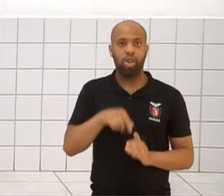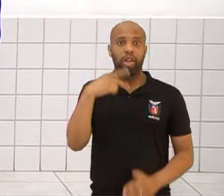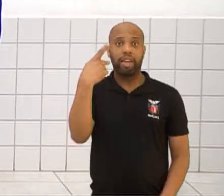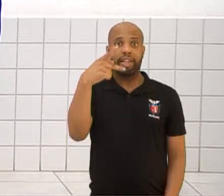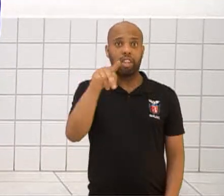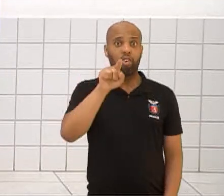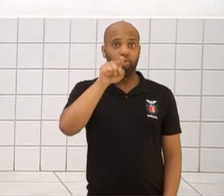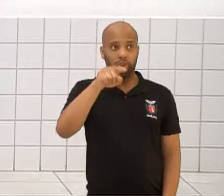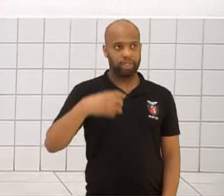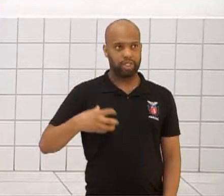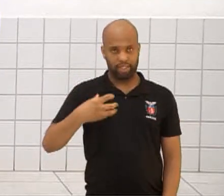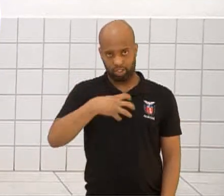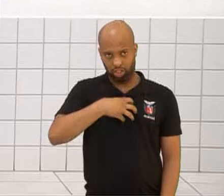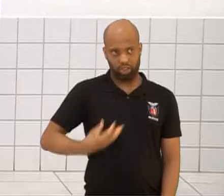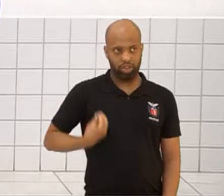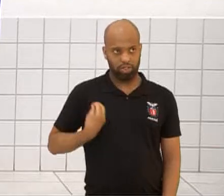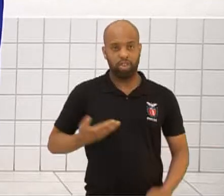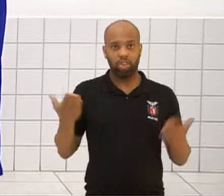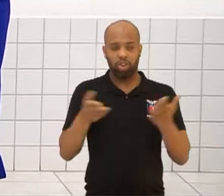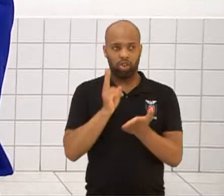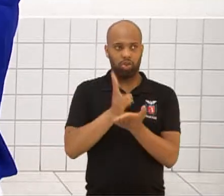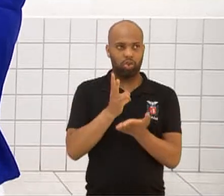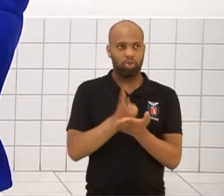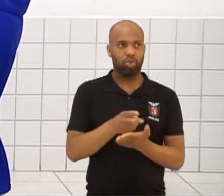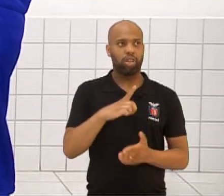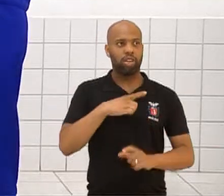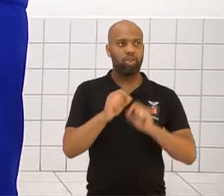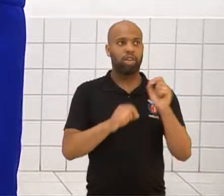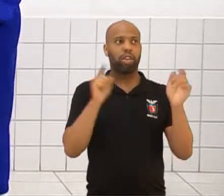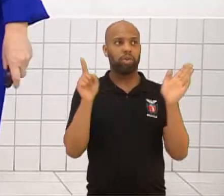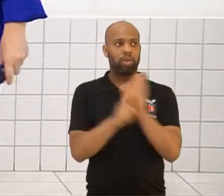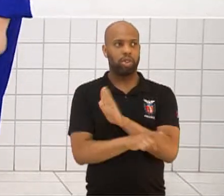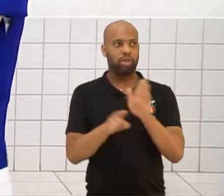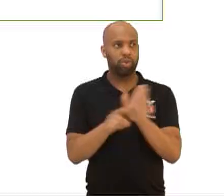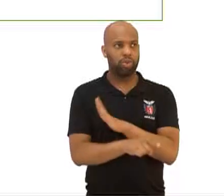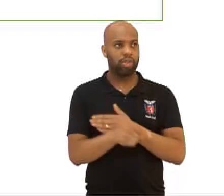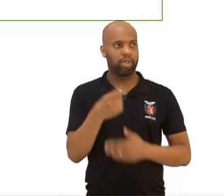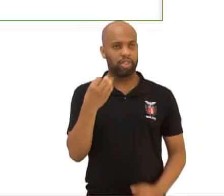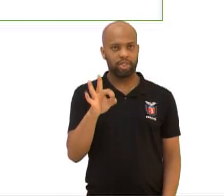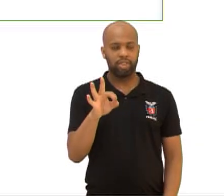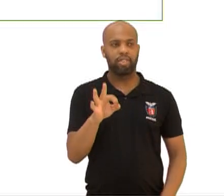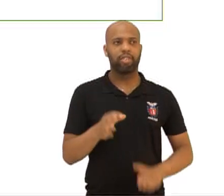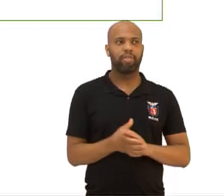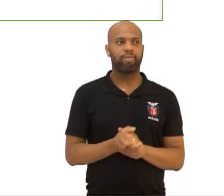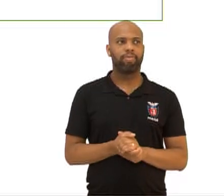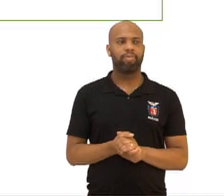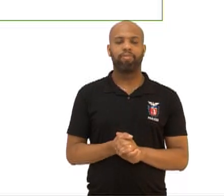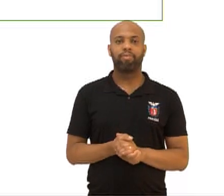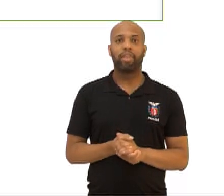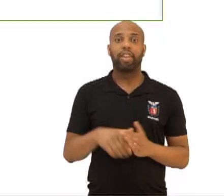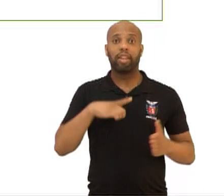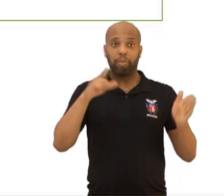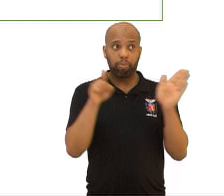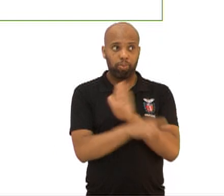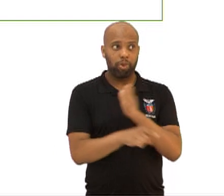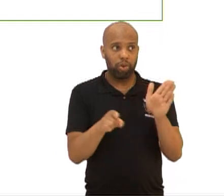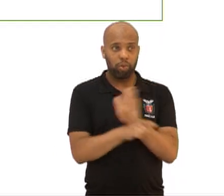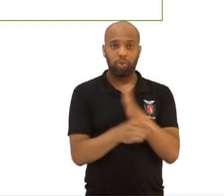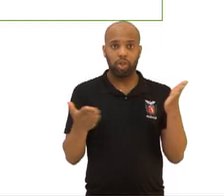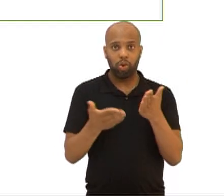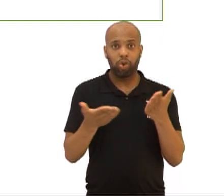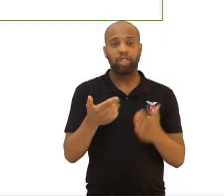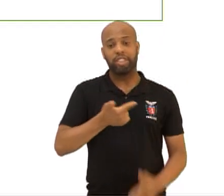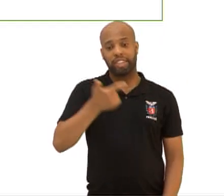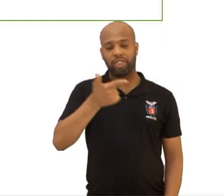você habita. Mas, continuando na sequência, nós vamos ter um quiz, né, professor Anderson? Esse Exato. É com você. Então vamos lá. Mais um quiz aqui, o segundo nosso da